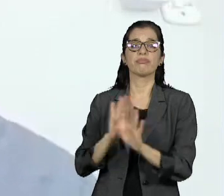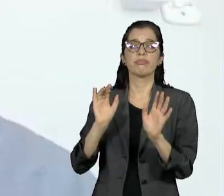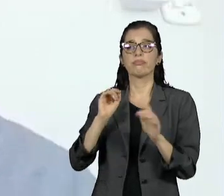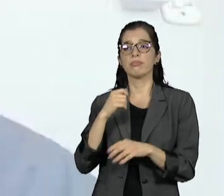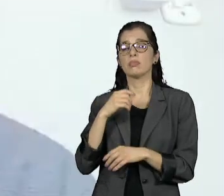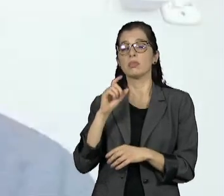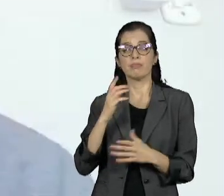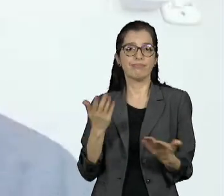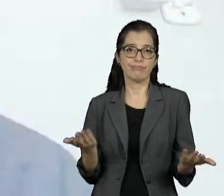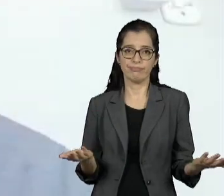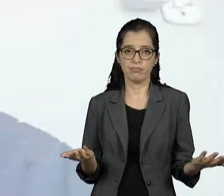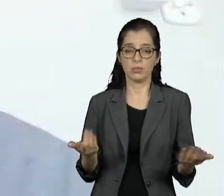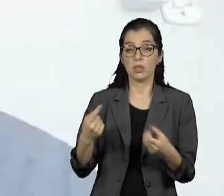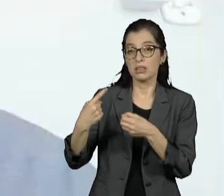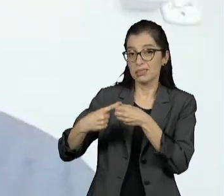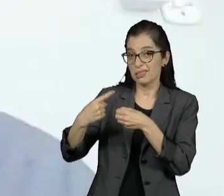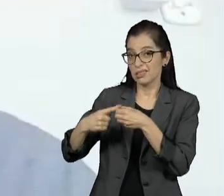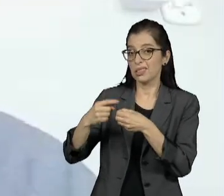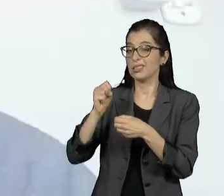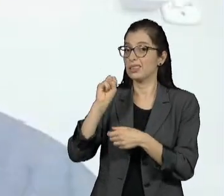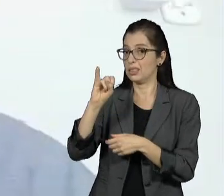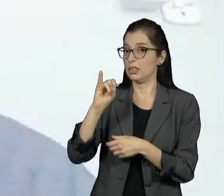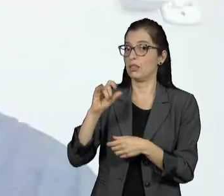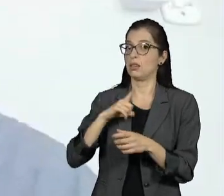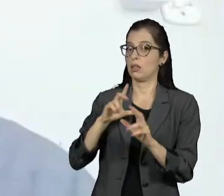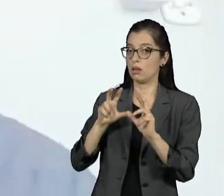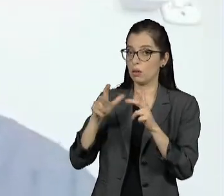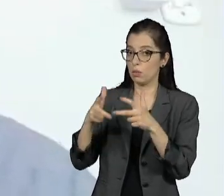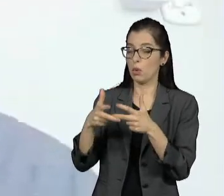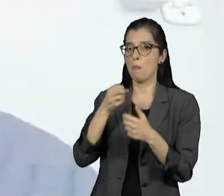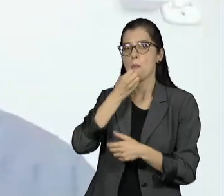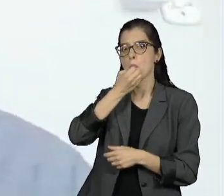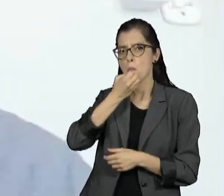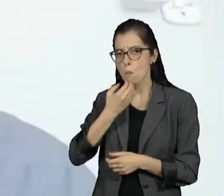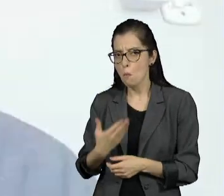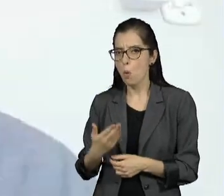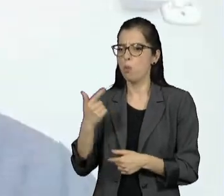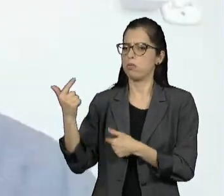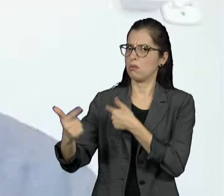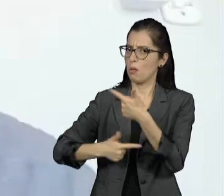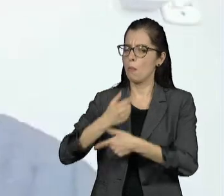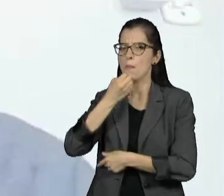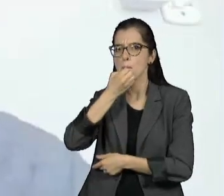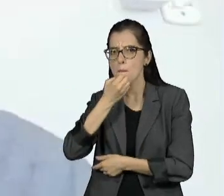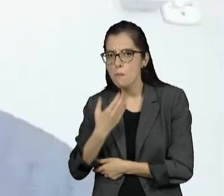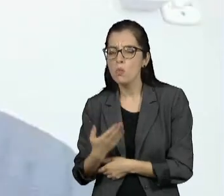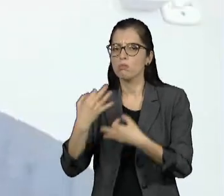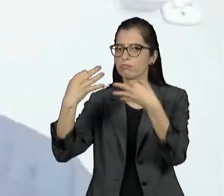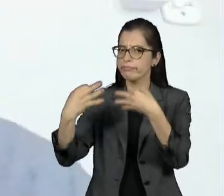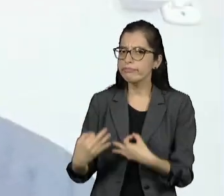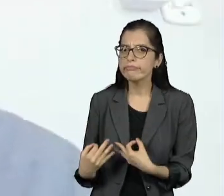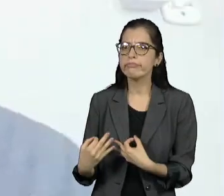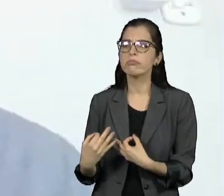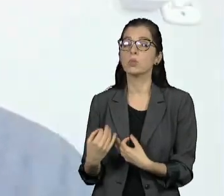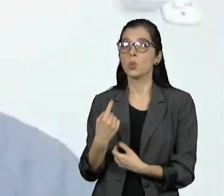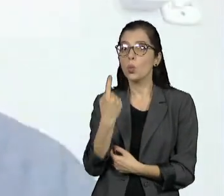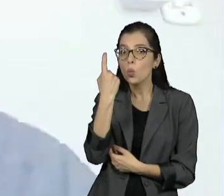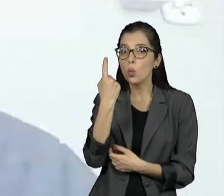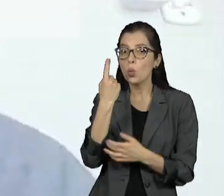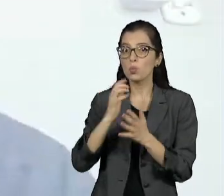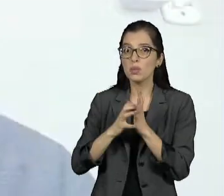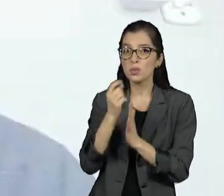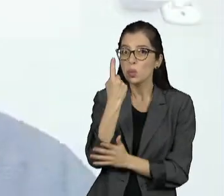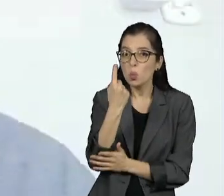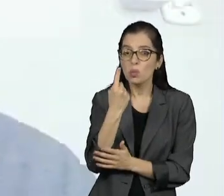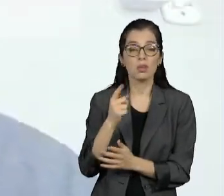profissionaliza os seus vereadores, que tem uma estrutura mais consistente e teve uma chapa só, realmente eu acho muito grave. Se é uma